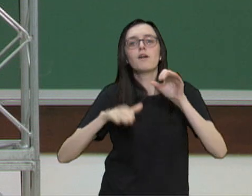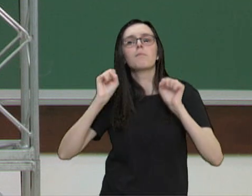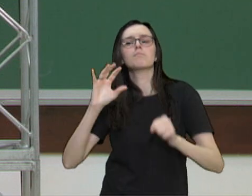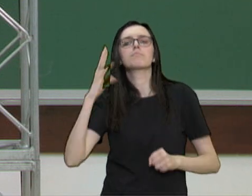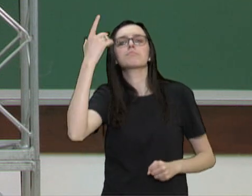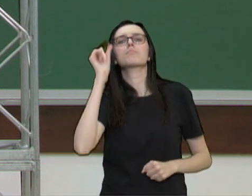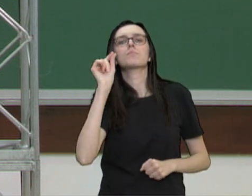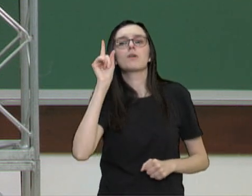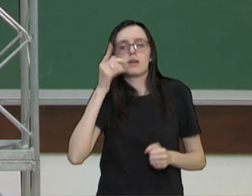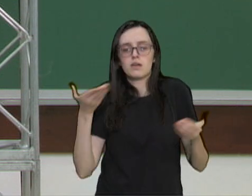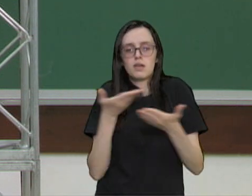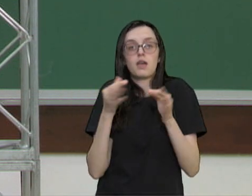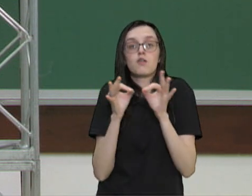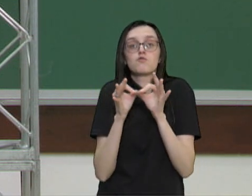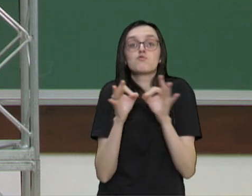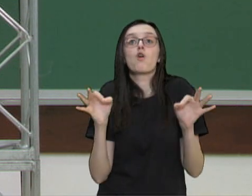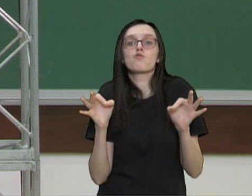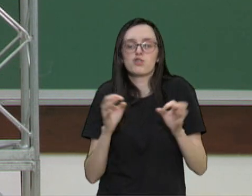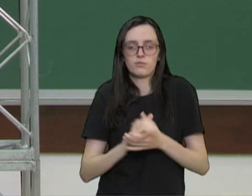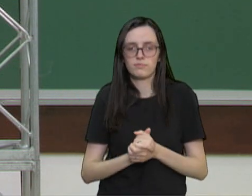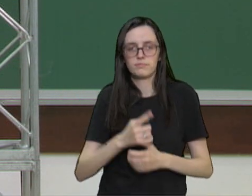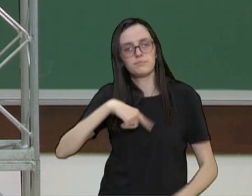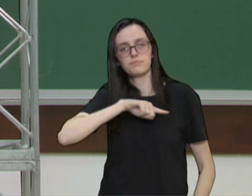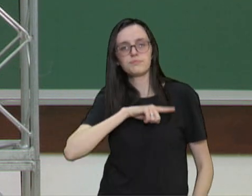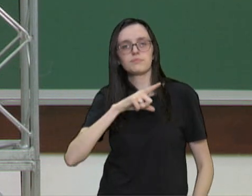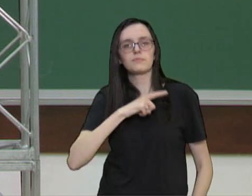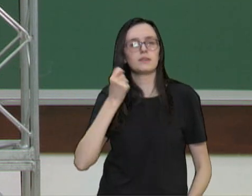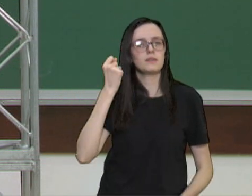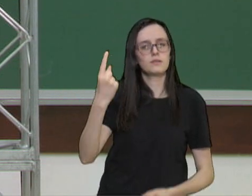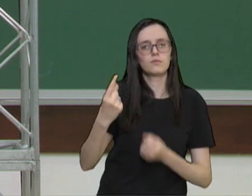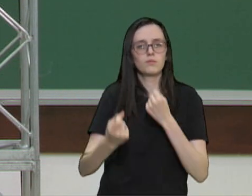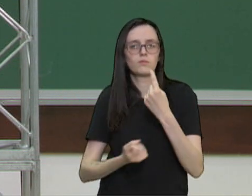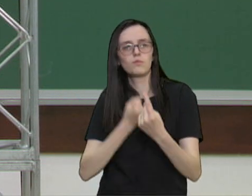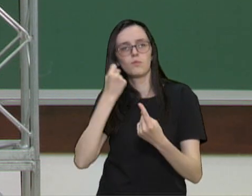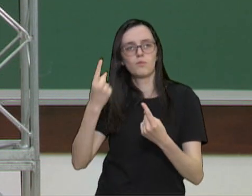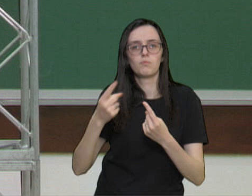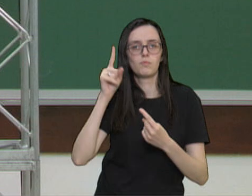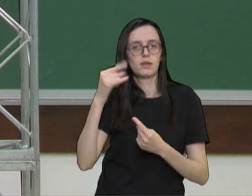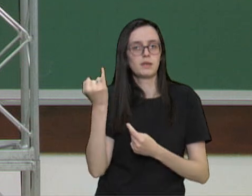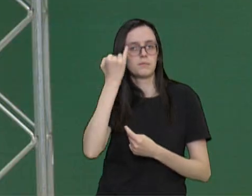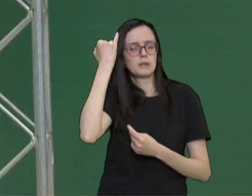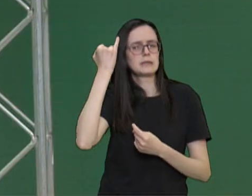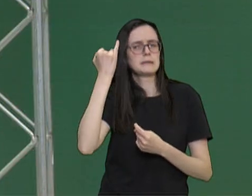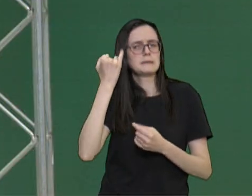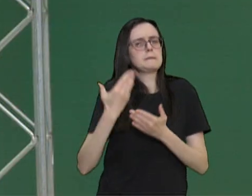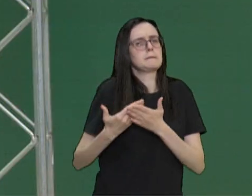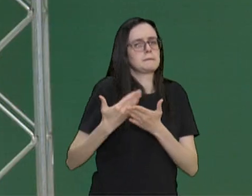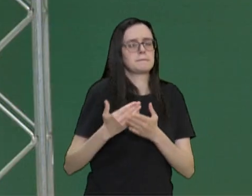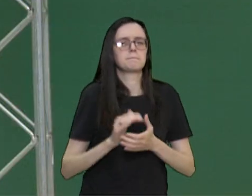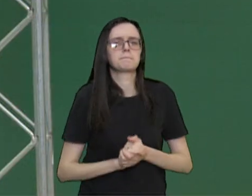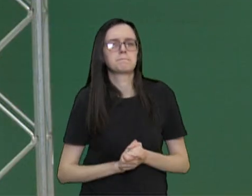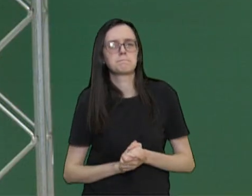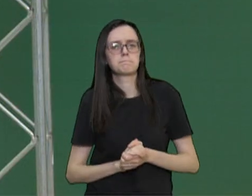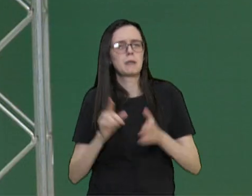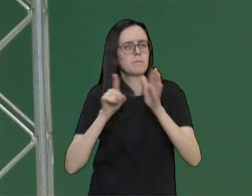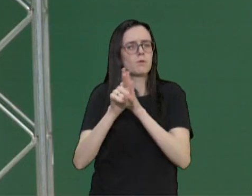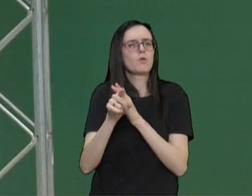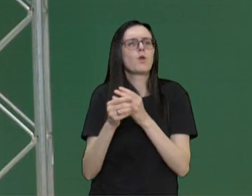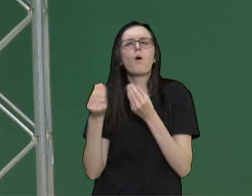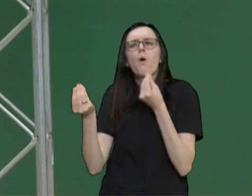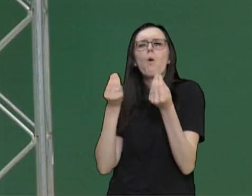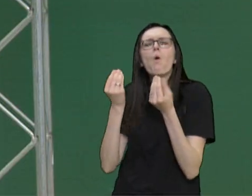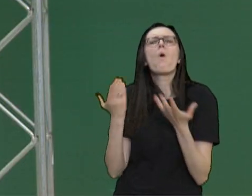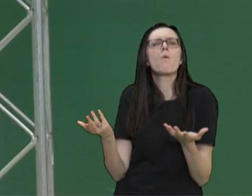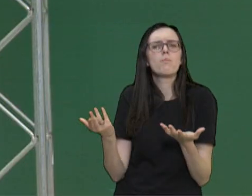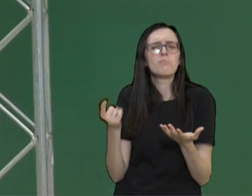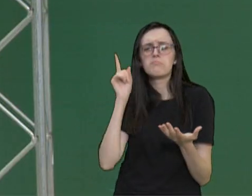ocorrer essa interação à distância. E aí nós temos algumas questões que destrinchar. Como ocorre essa interação? Veja, a